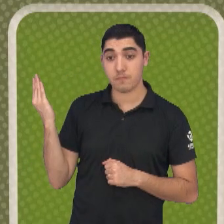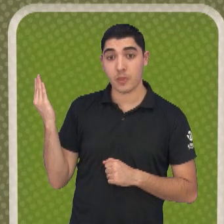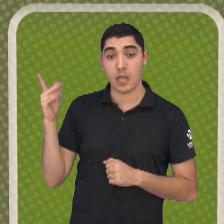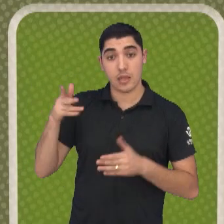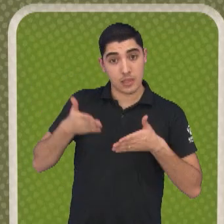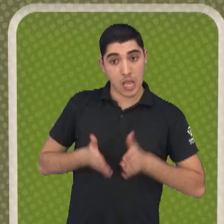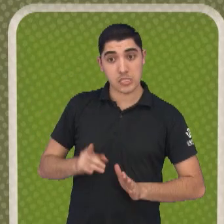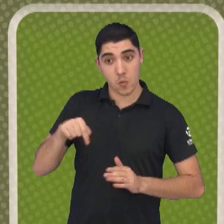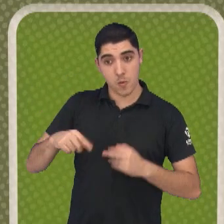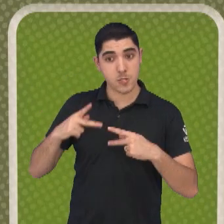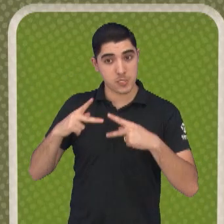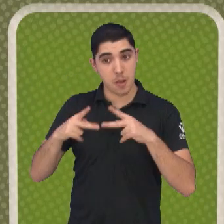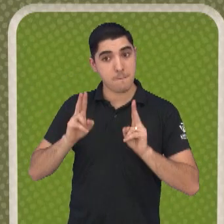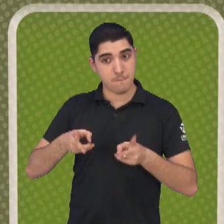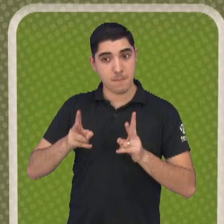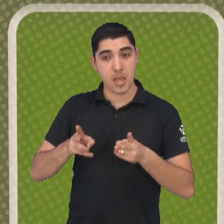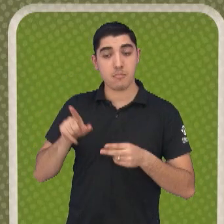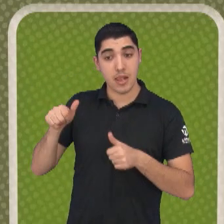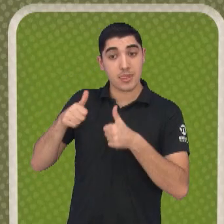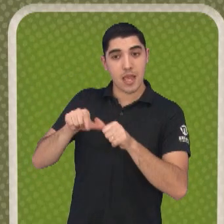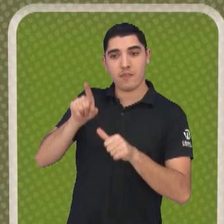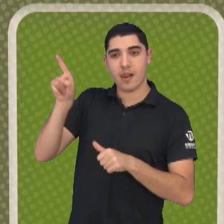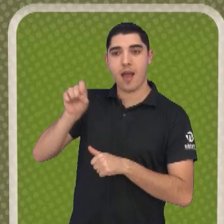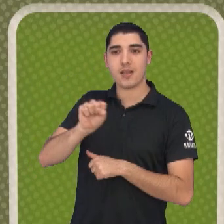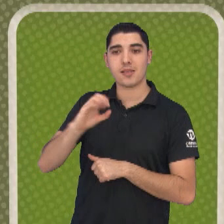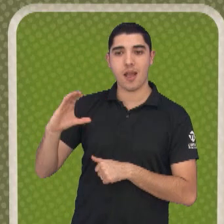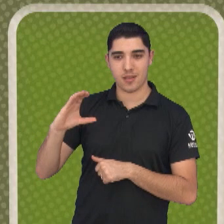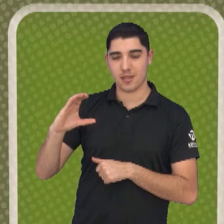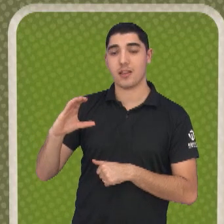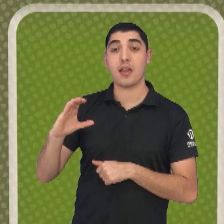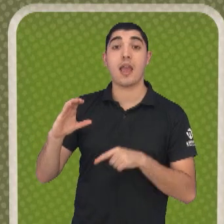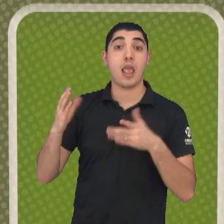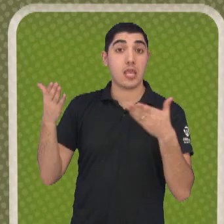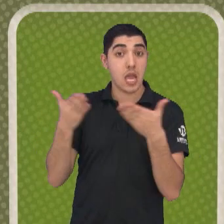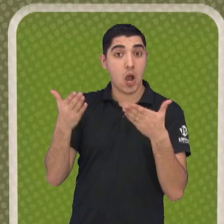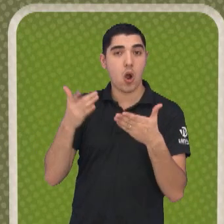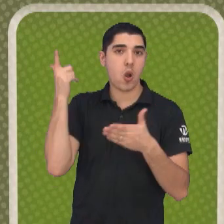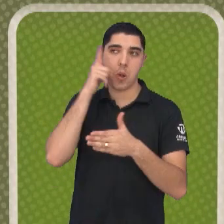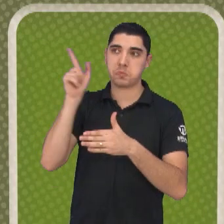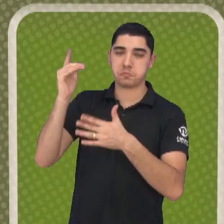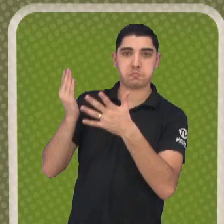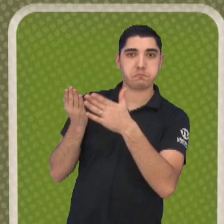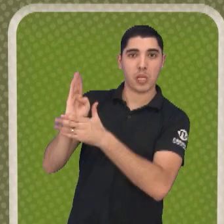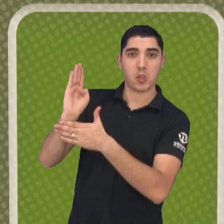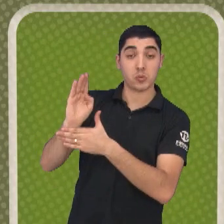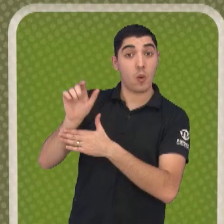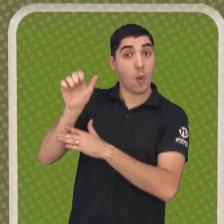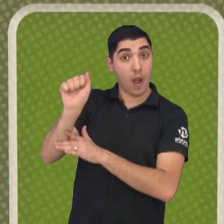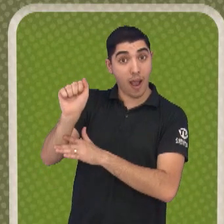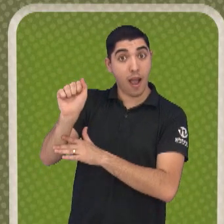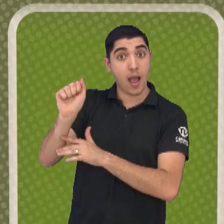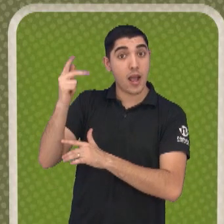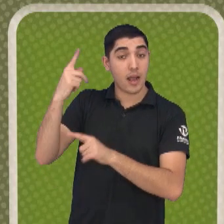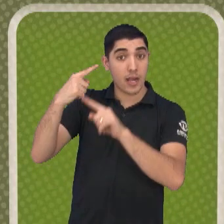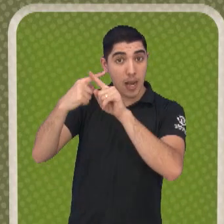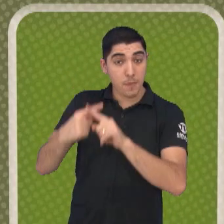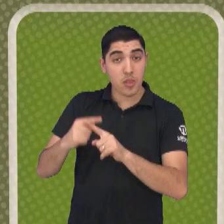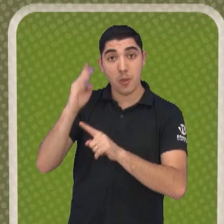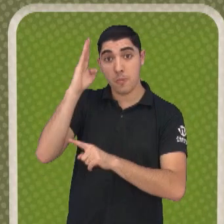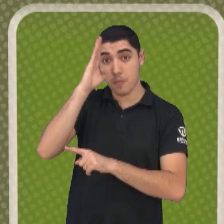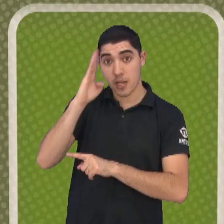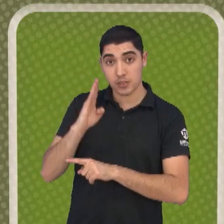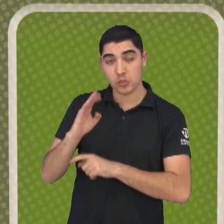de São José dos Campos ele estava no São Caetano e conquistou acesso inclusive para a Série A do Campeonato Brasileiro